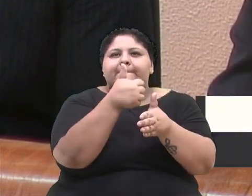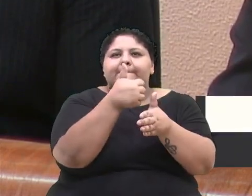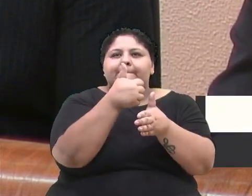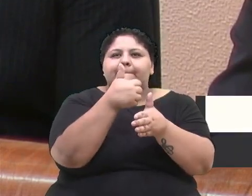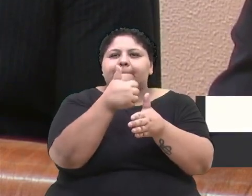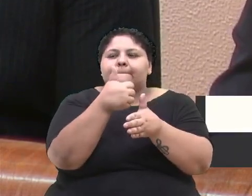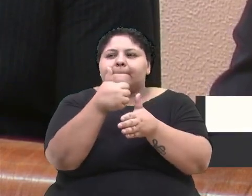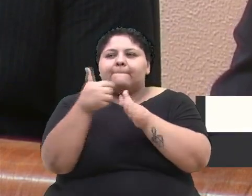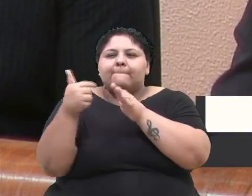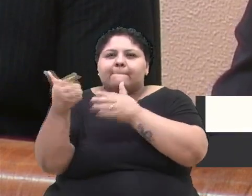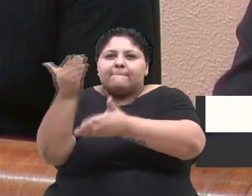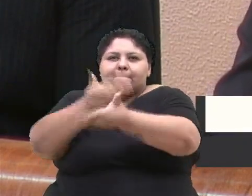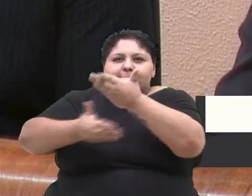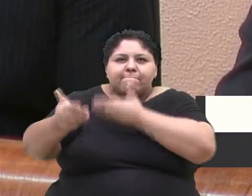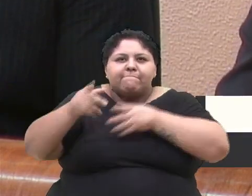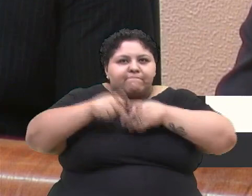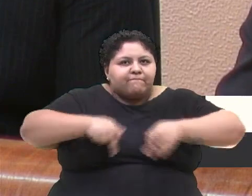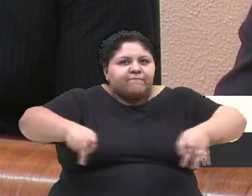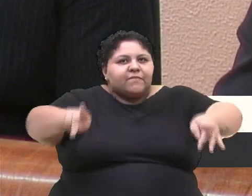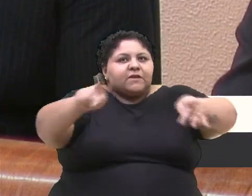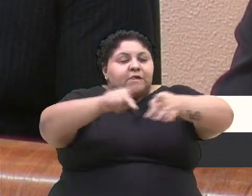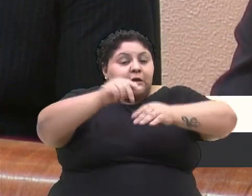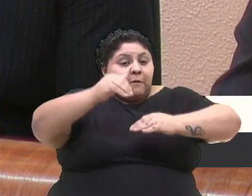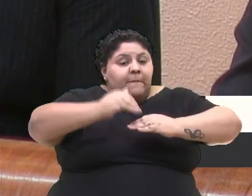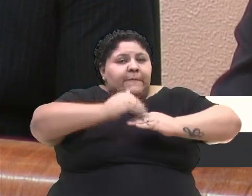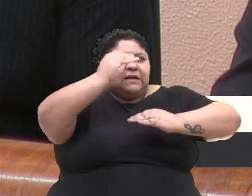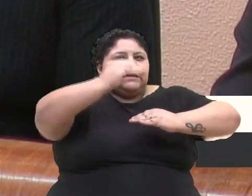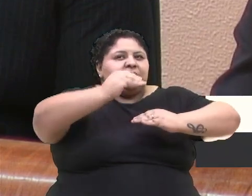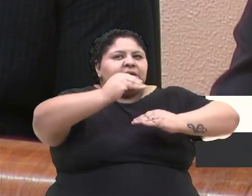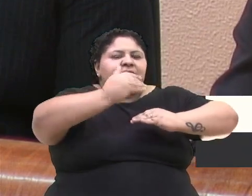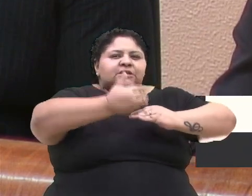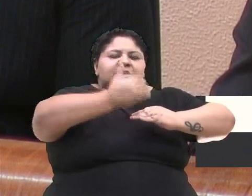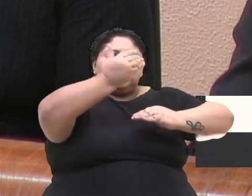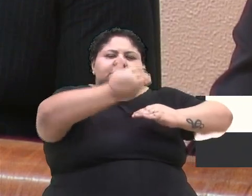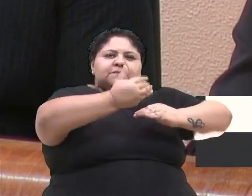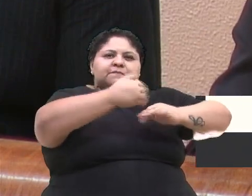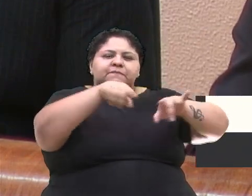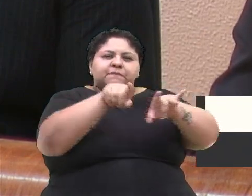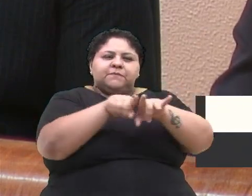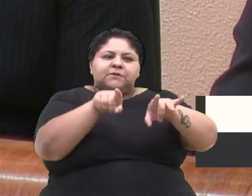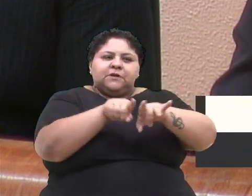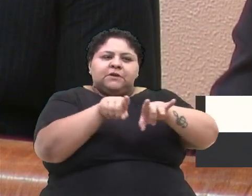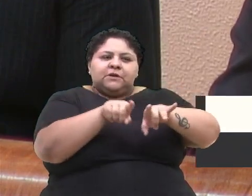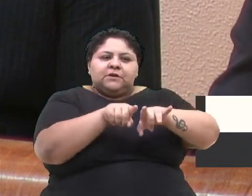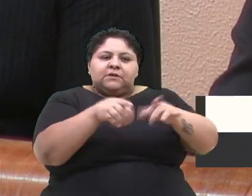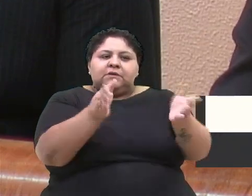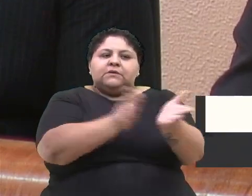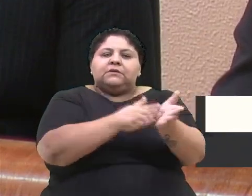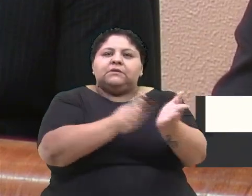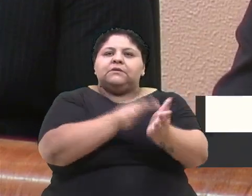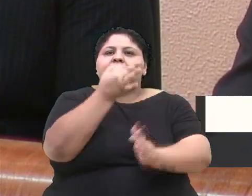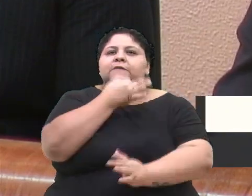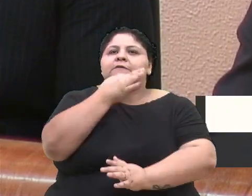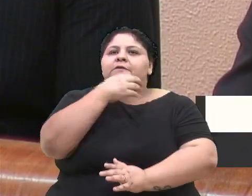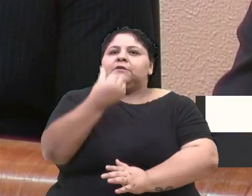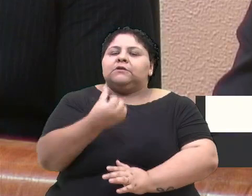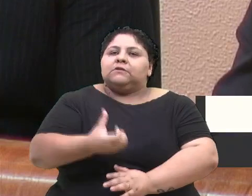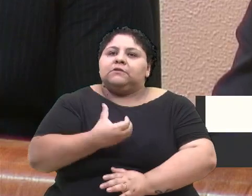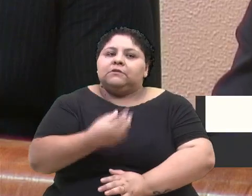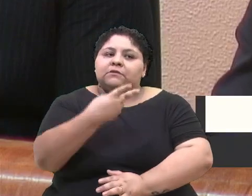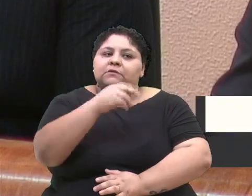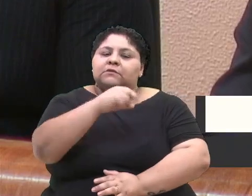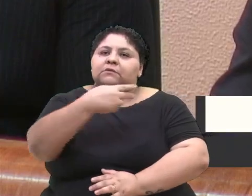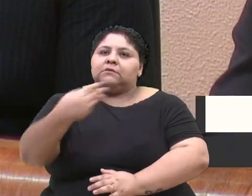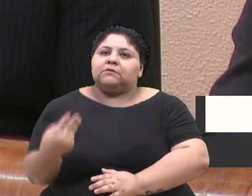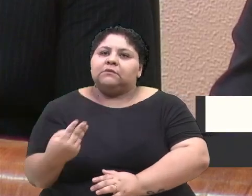atendam um público cada vez mais exigente. Caxias do Sul, 6 de dezembro de 2023, assinam este